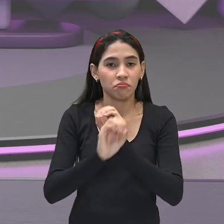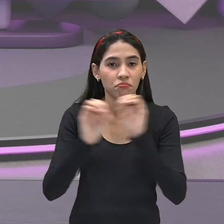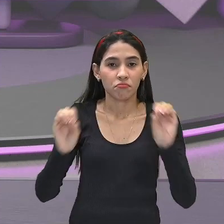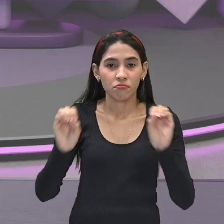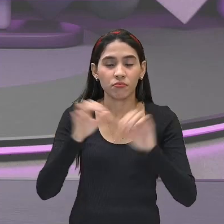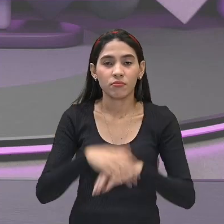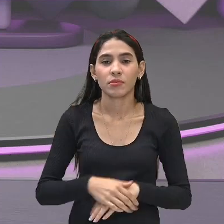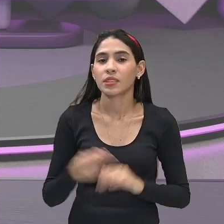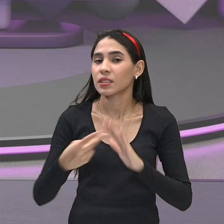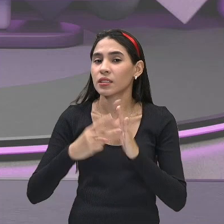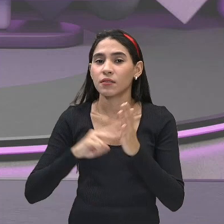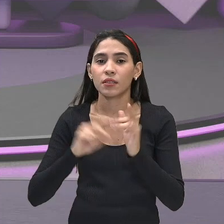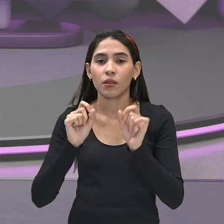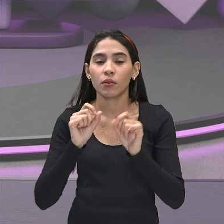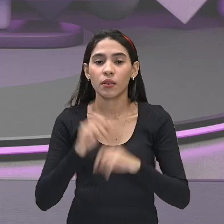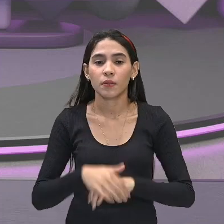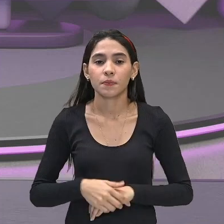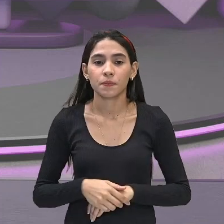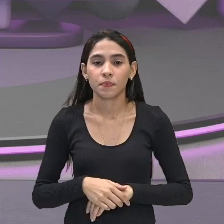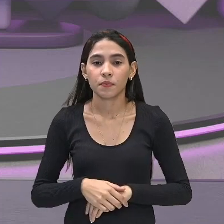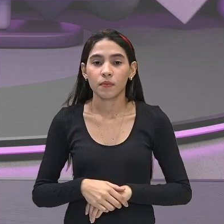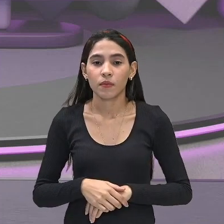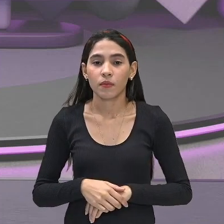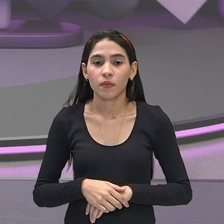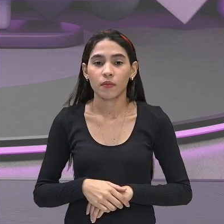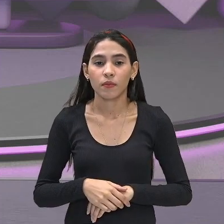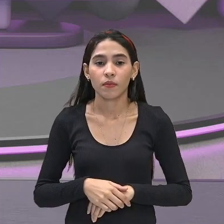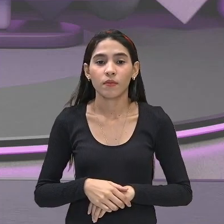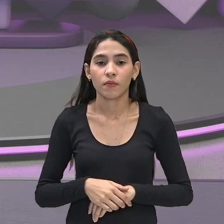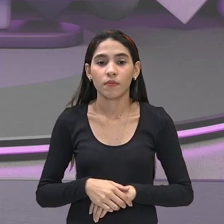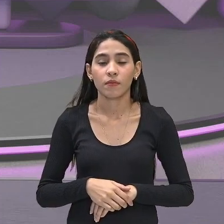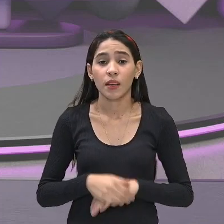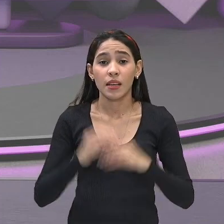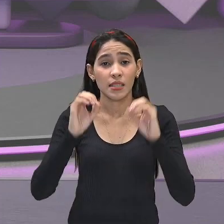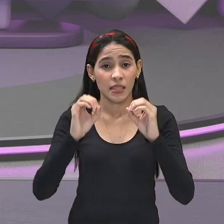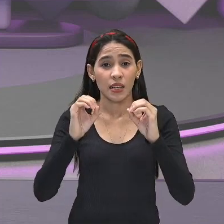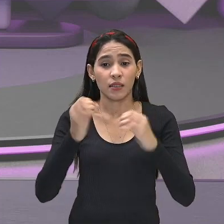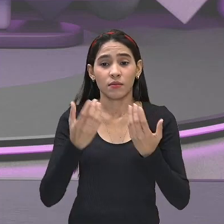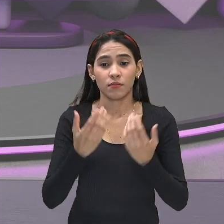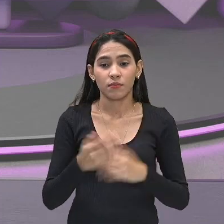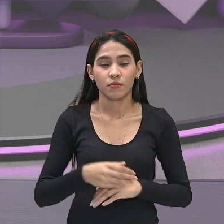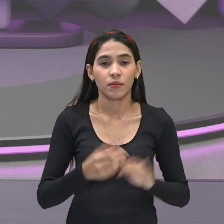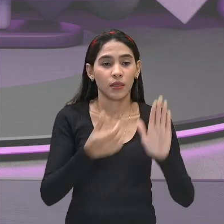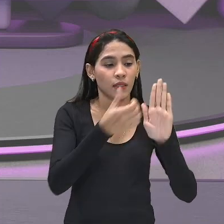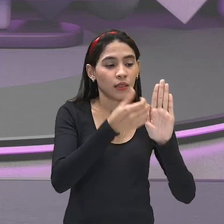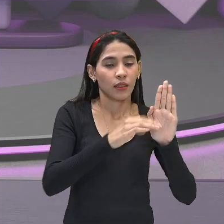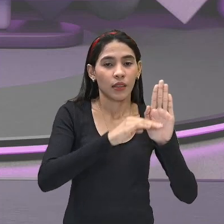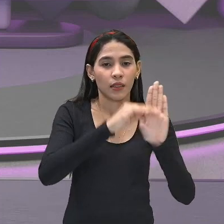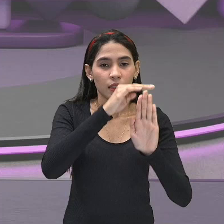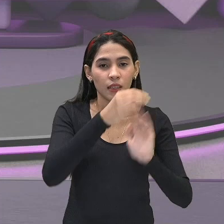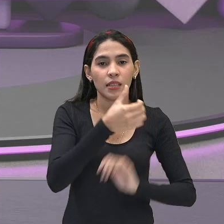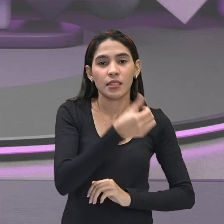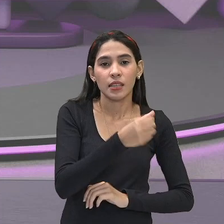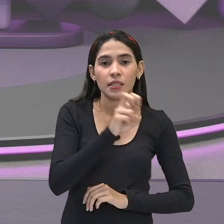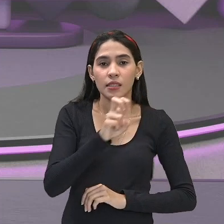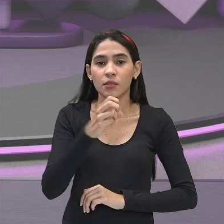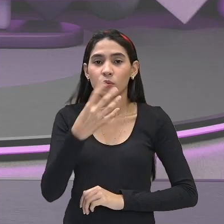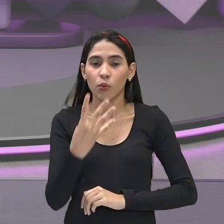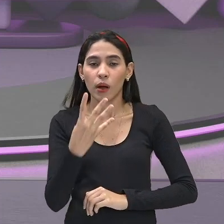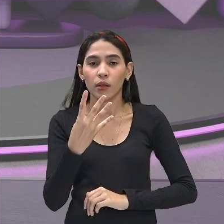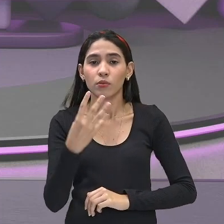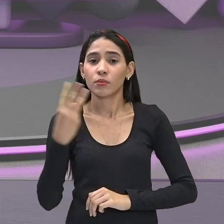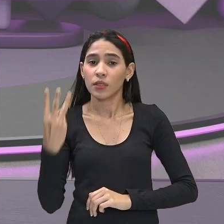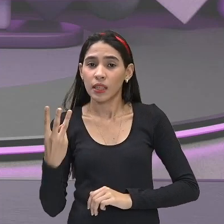seja, a gente interpreta como sendo zero. Então começou em 6, 5, 4, até chegar em